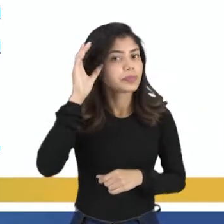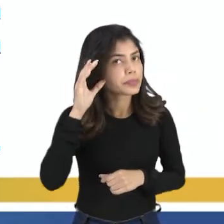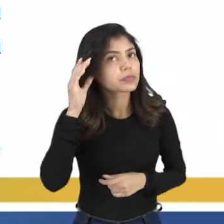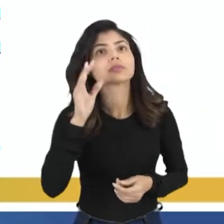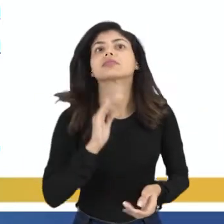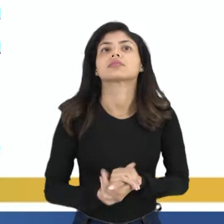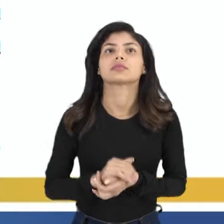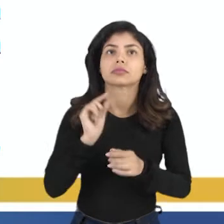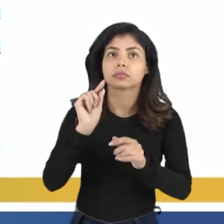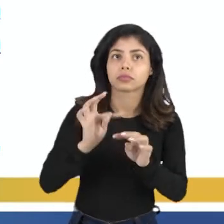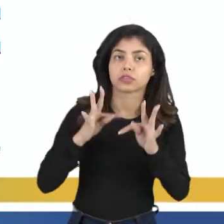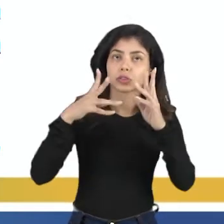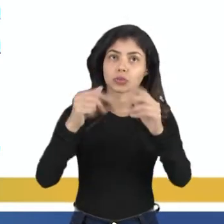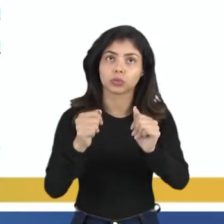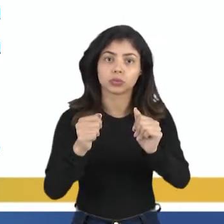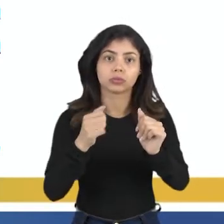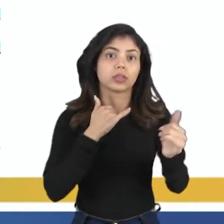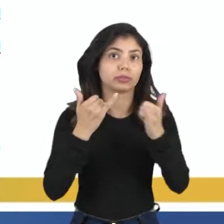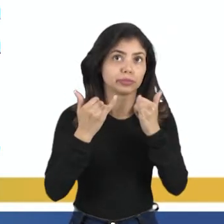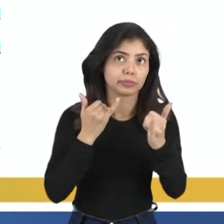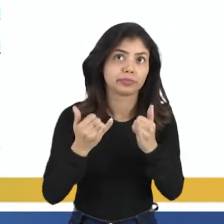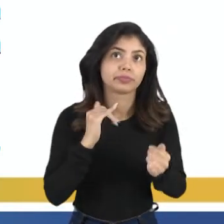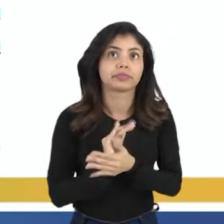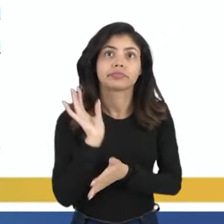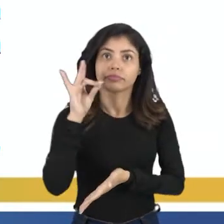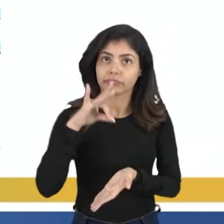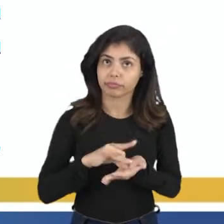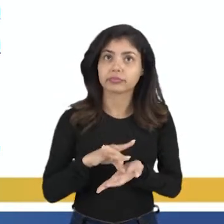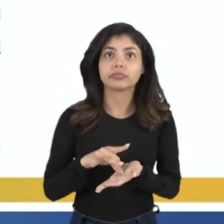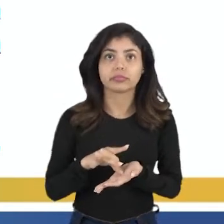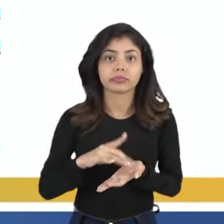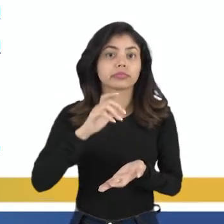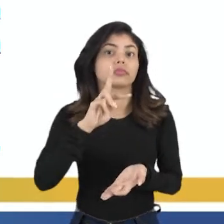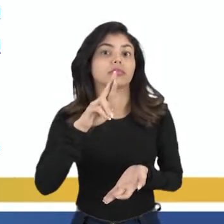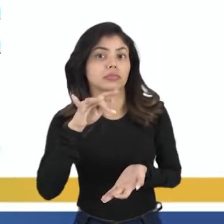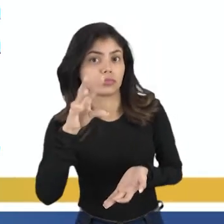ter a consciência de que nem todo anúncio é, de fato,